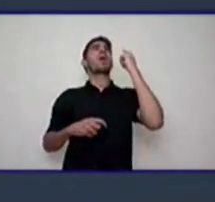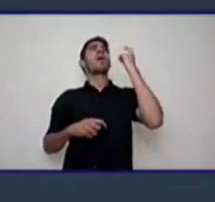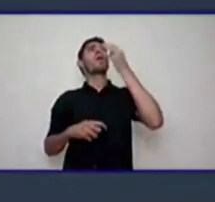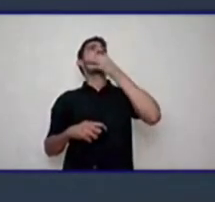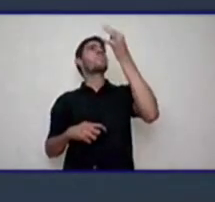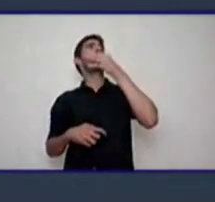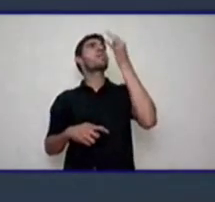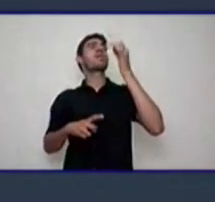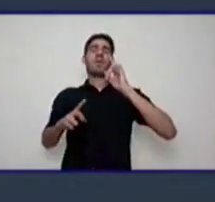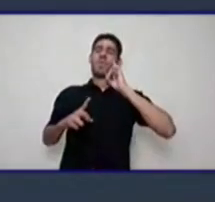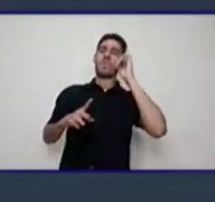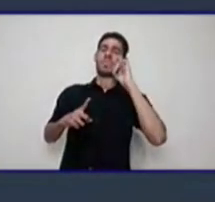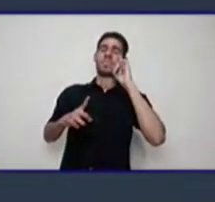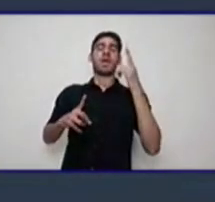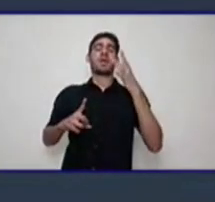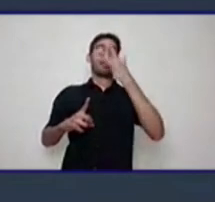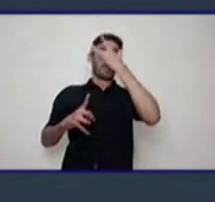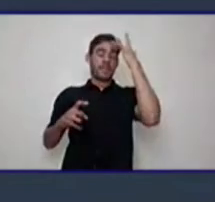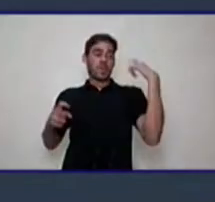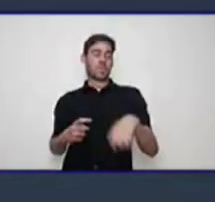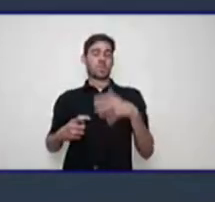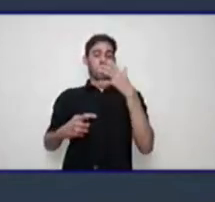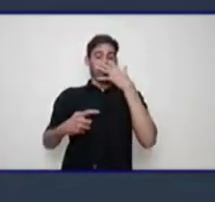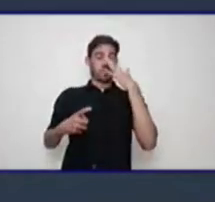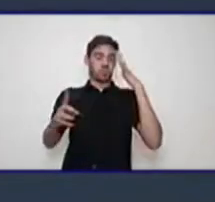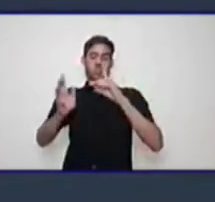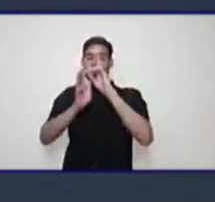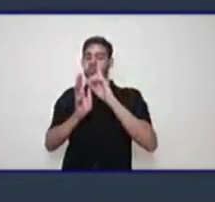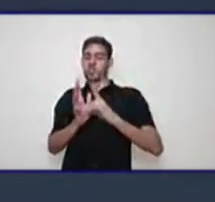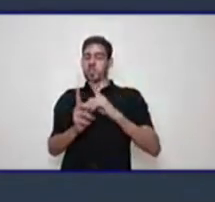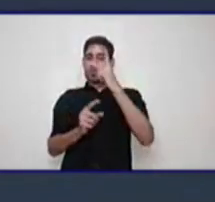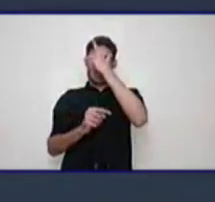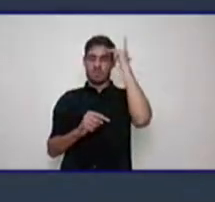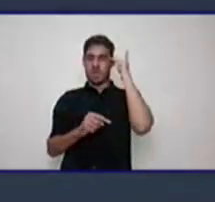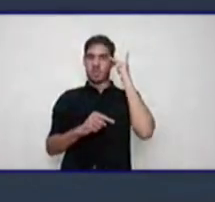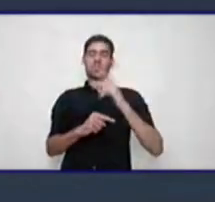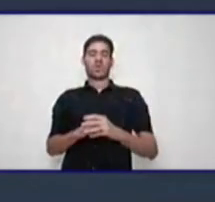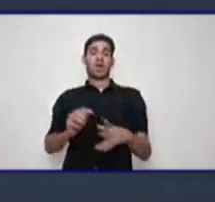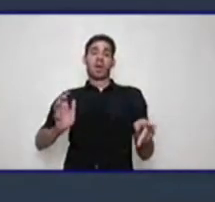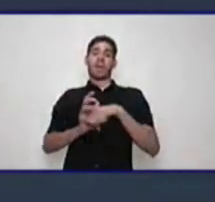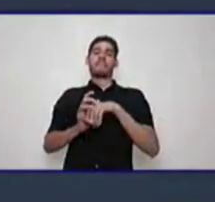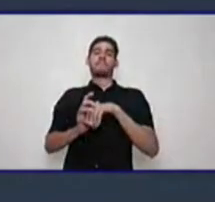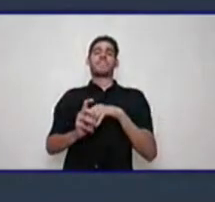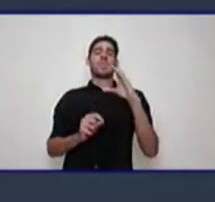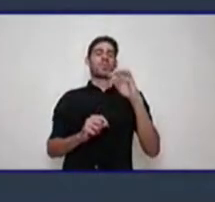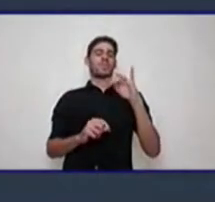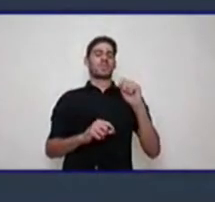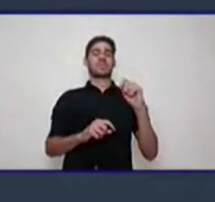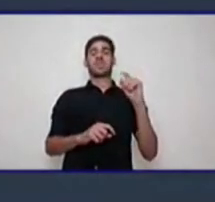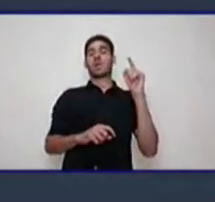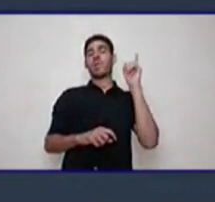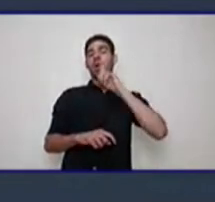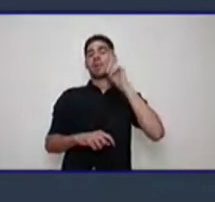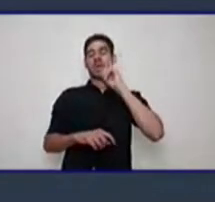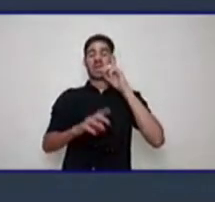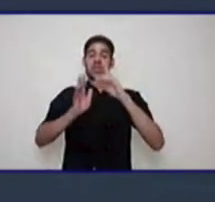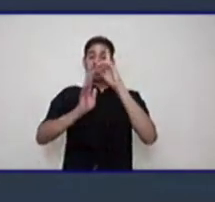precisa observar direitos de personalidade. A própria Convenção Americana sobre Direitos